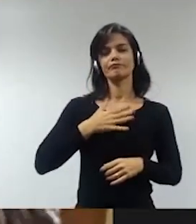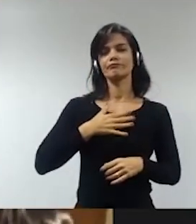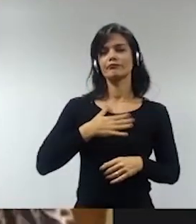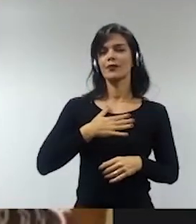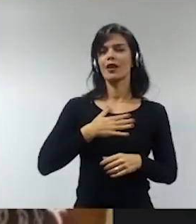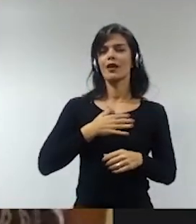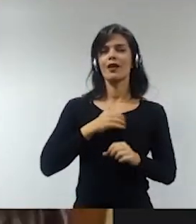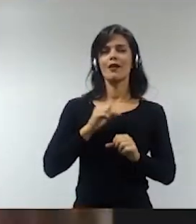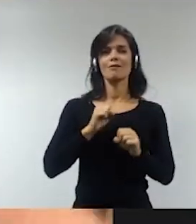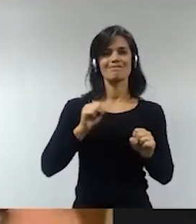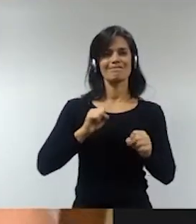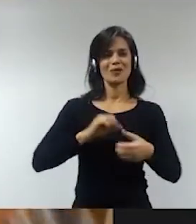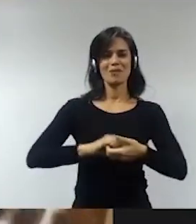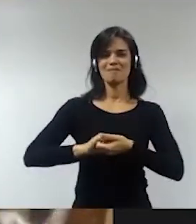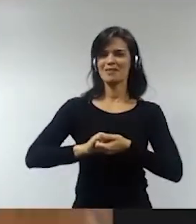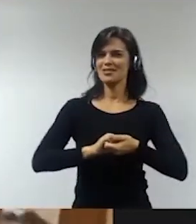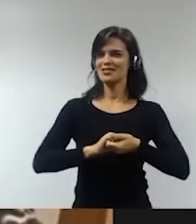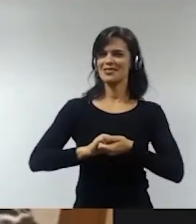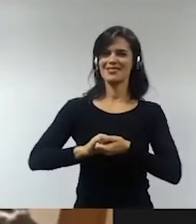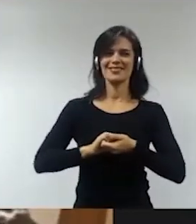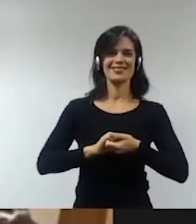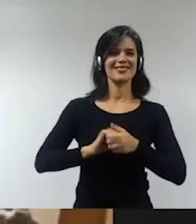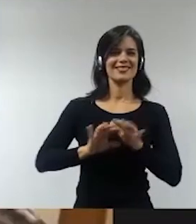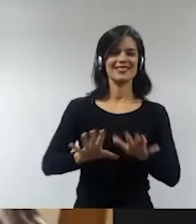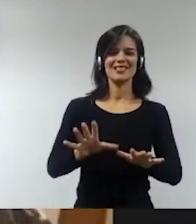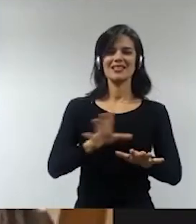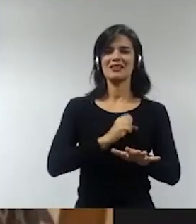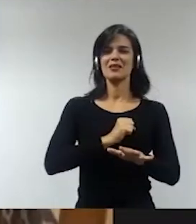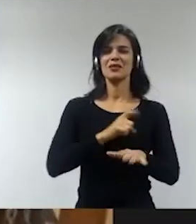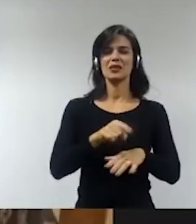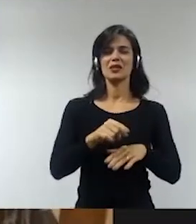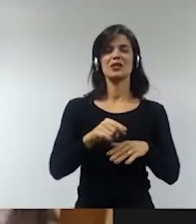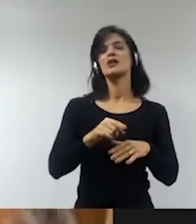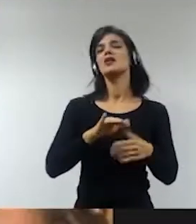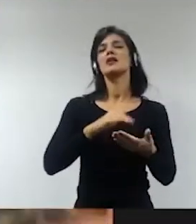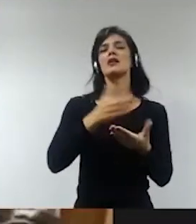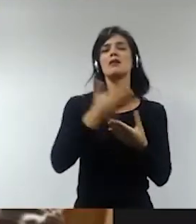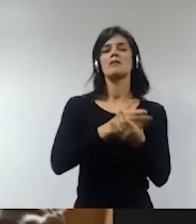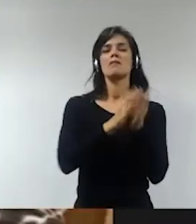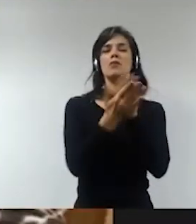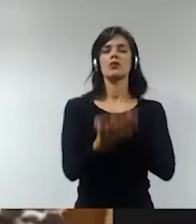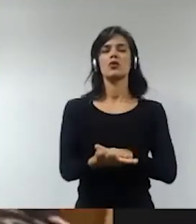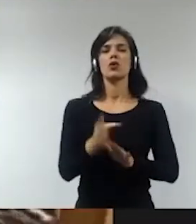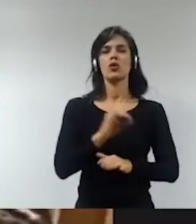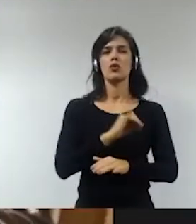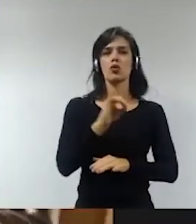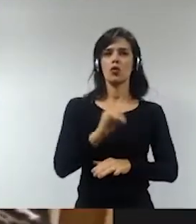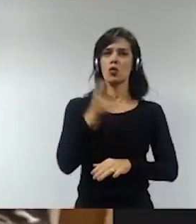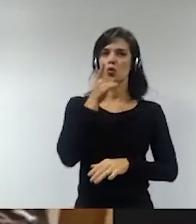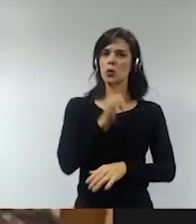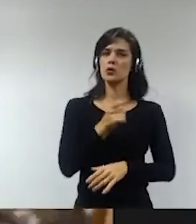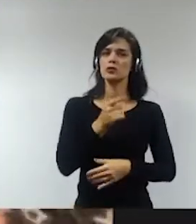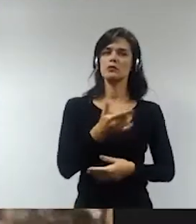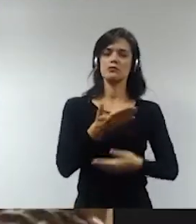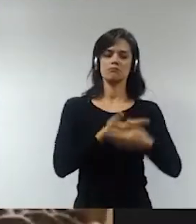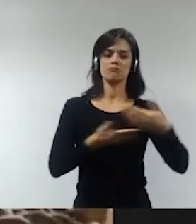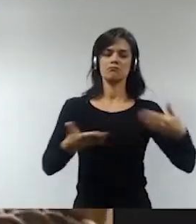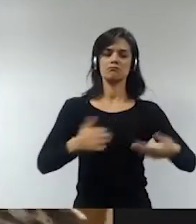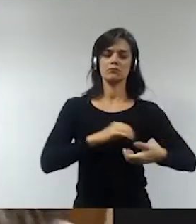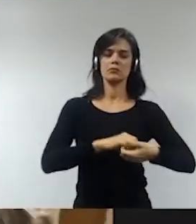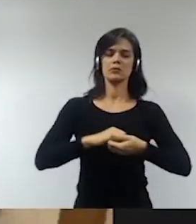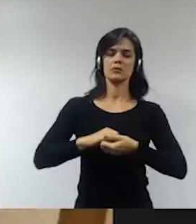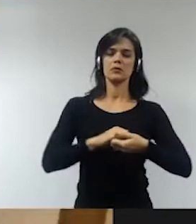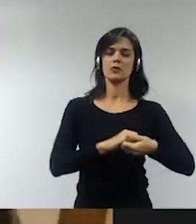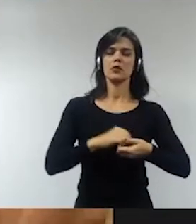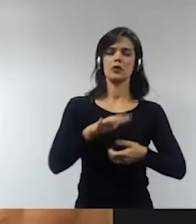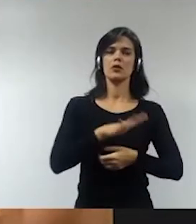mediação. Tive a oportunidade, no processo da Oi, de emplacar a mediação num ambiente de recuperação. A